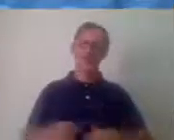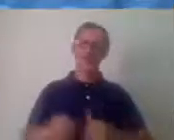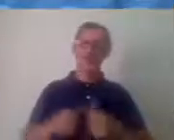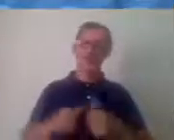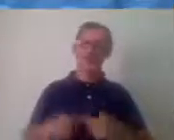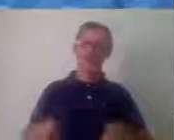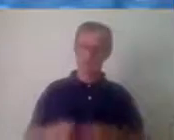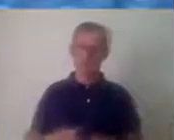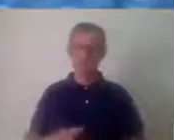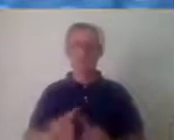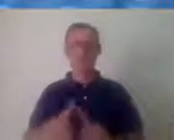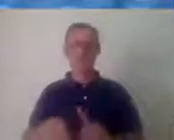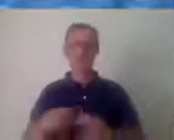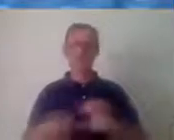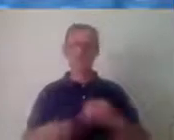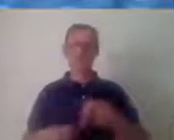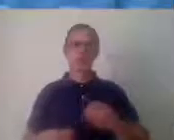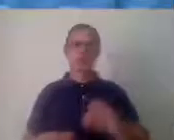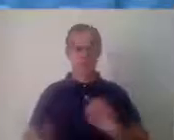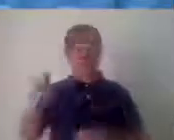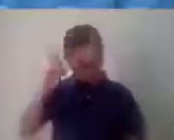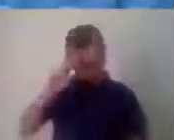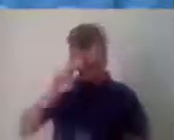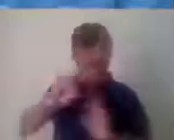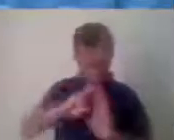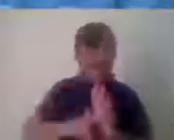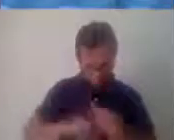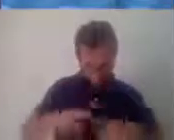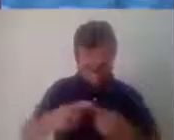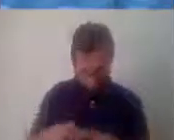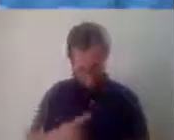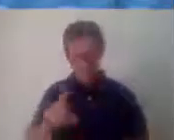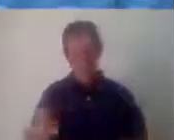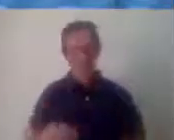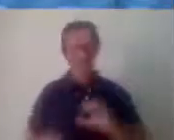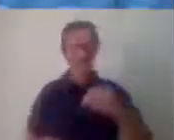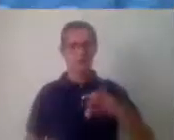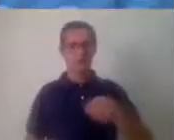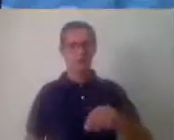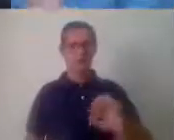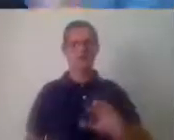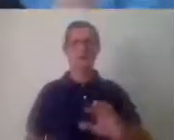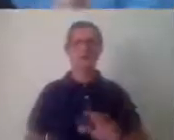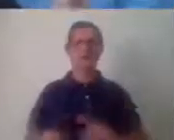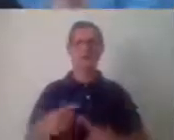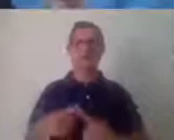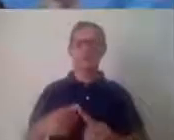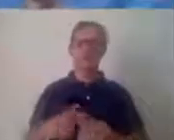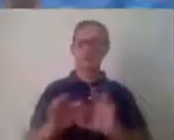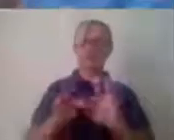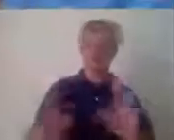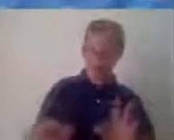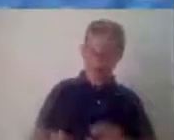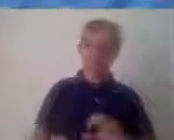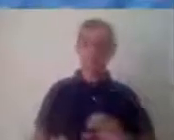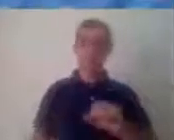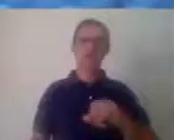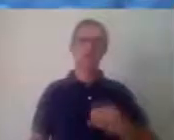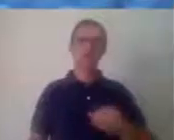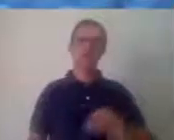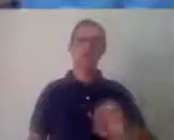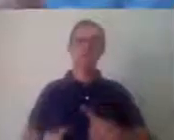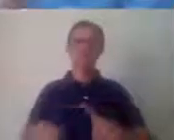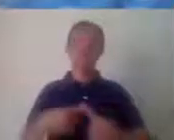varia e a outra é constante. E aí você tem que lembrar das regras. Integral de constante vezes uma função é constante vezes a integral da